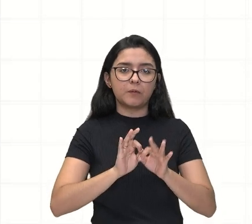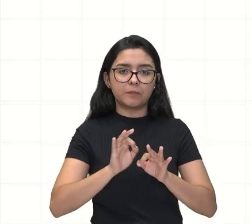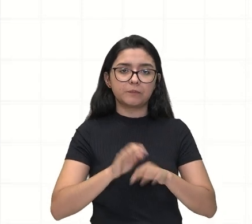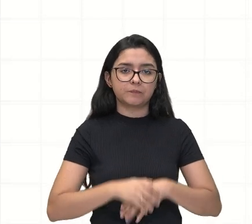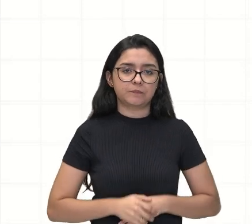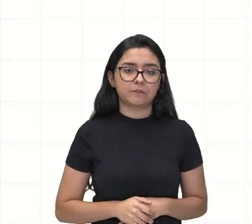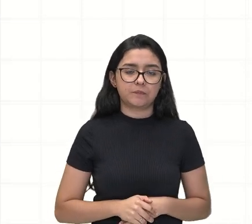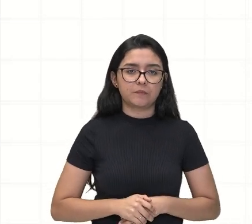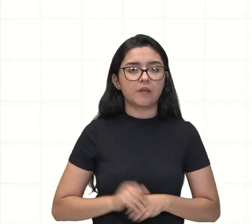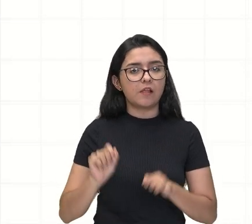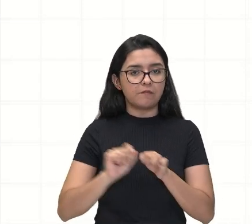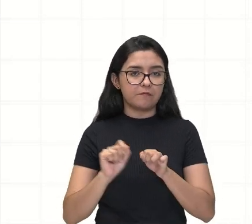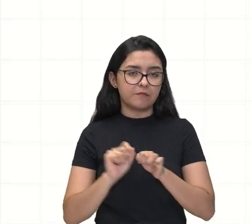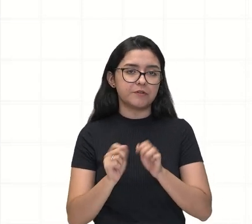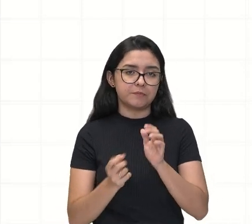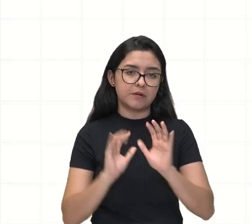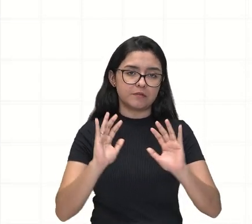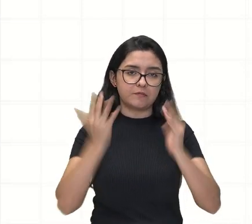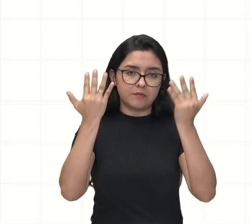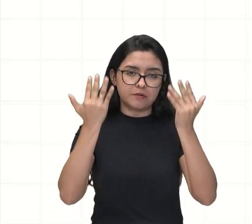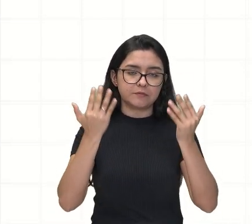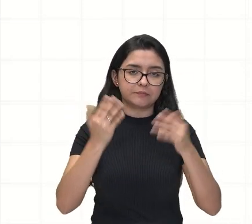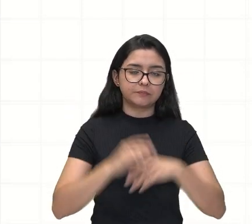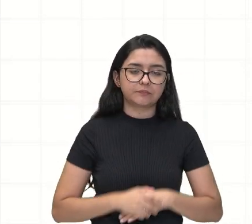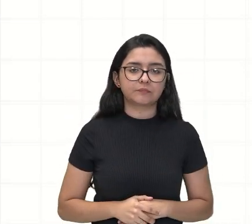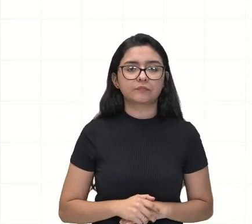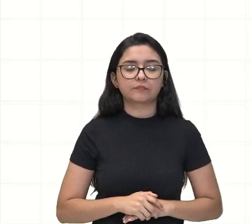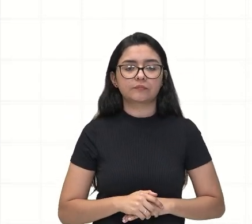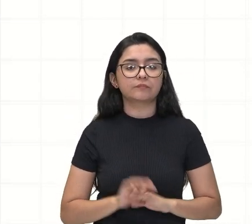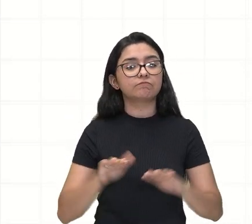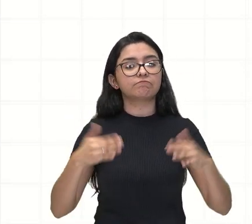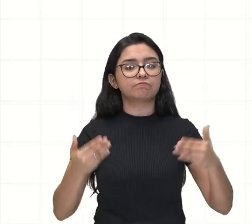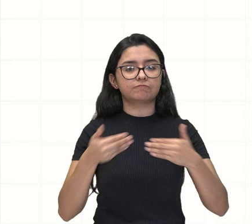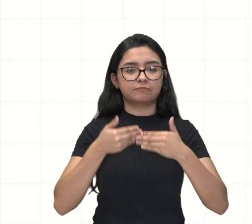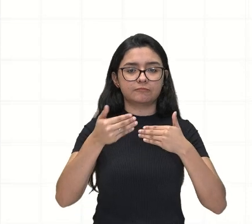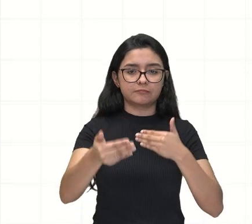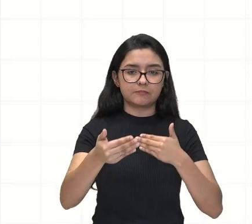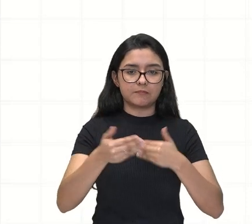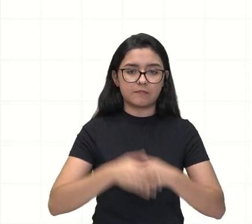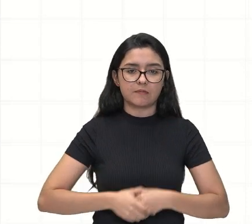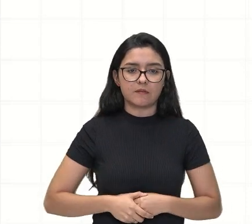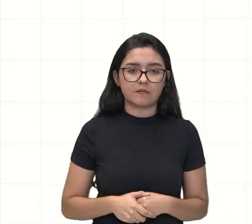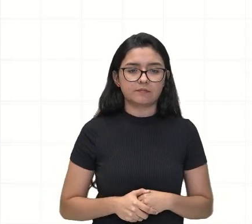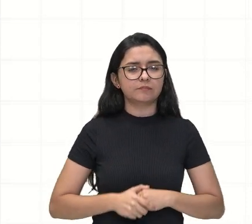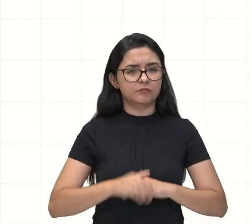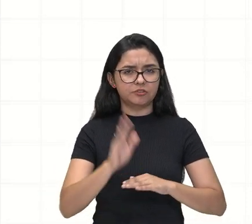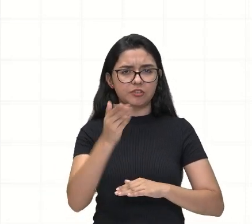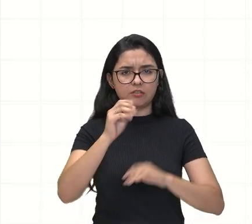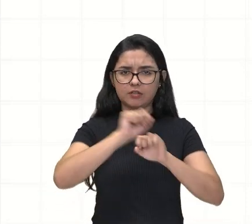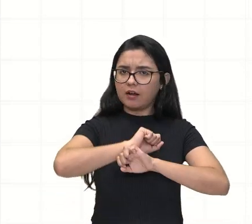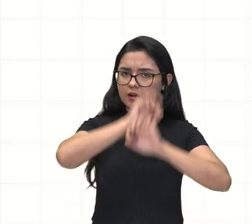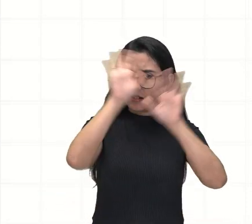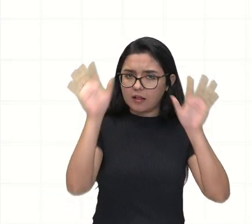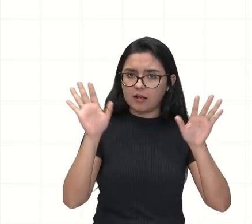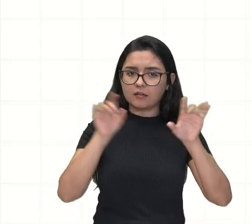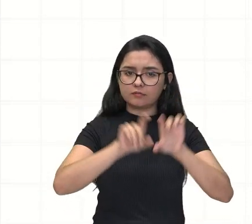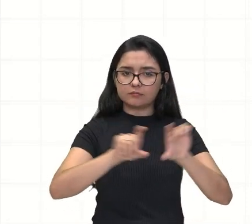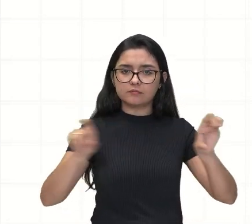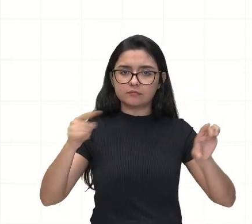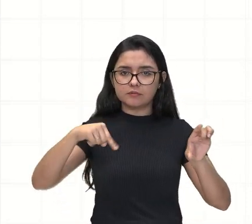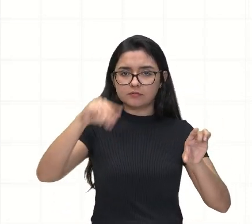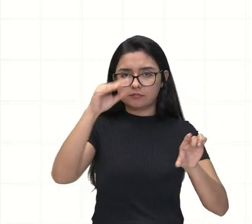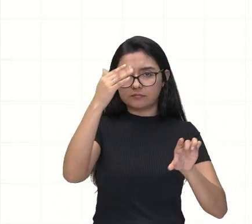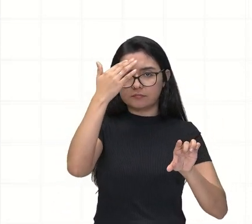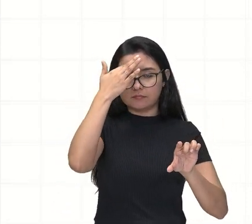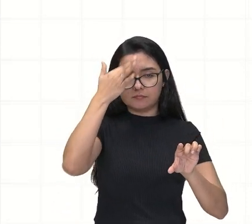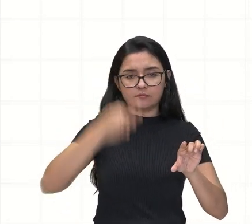Laura fez para esse evento. Beleza? Vamos continuar. Tá claro aqui, acredito que esteja claro para você. Ó. O que nós